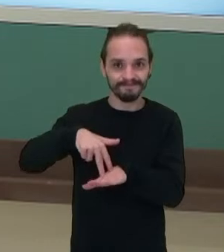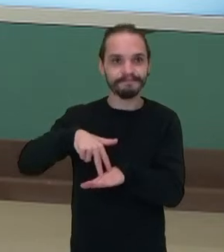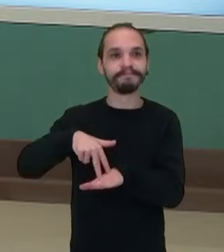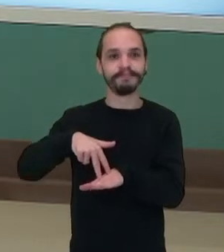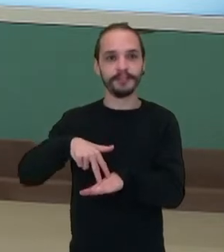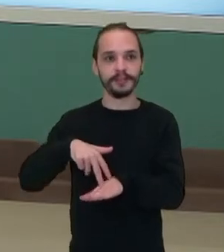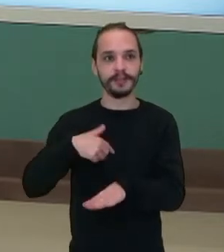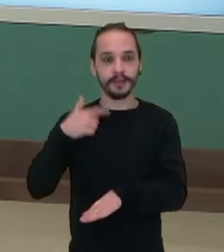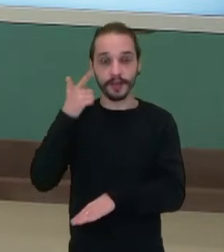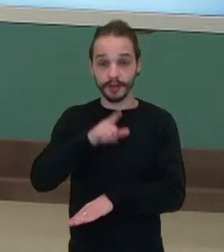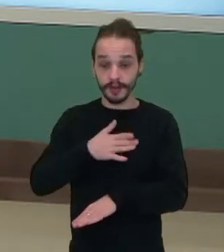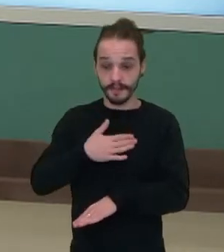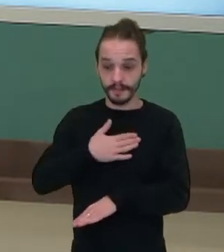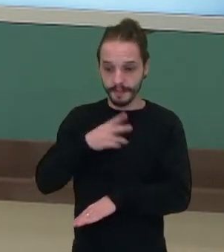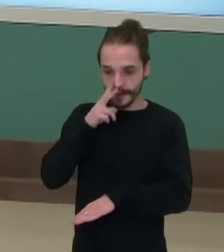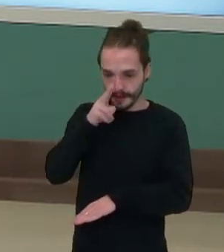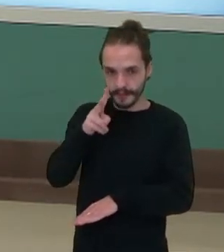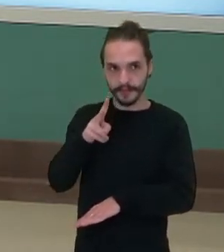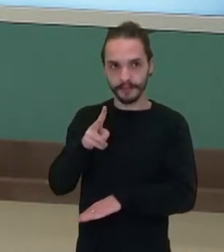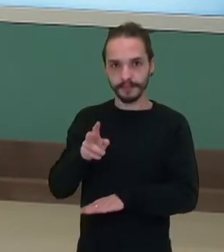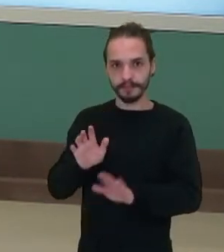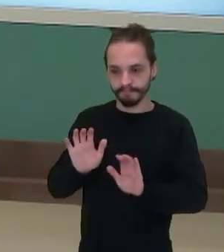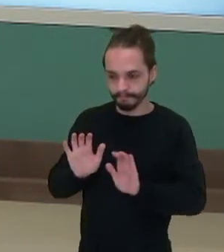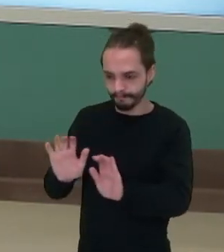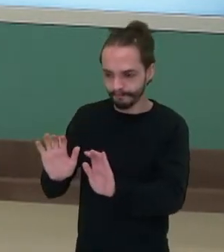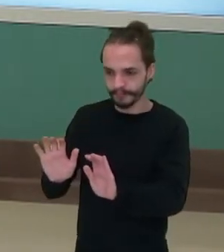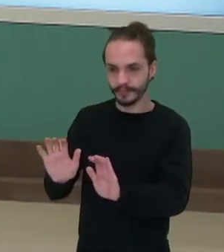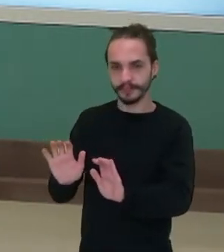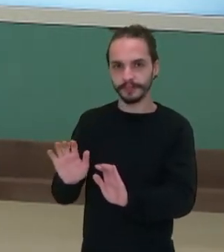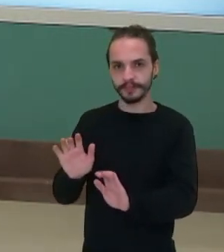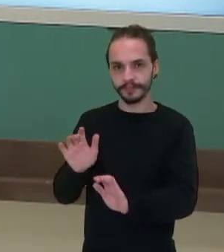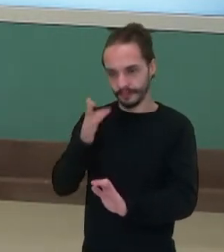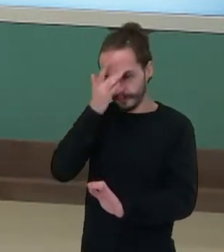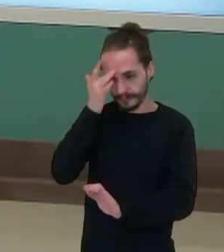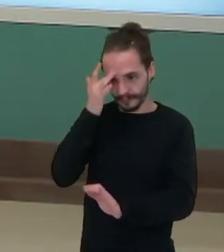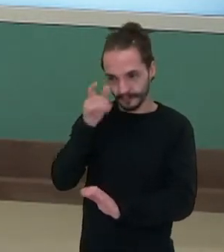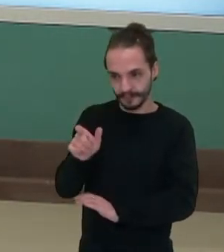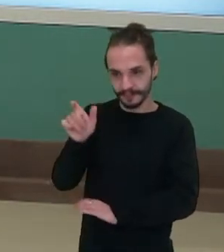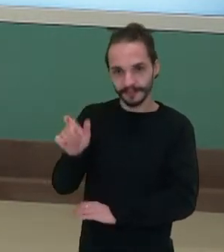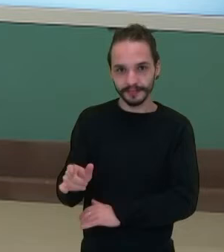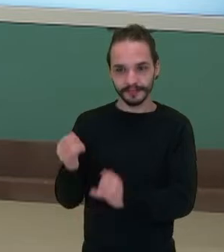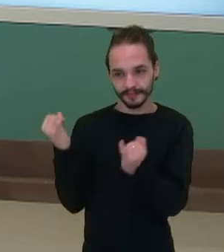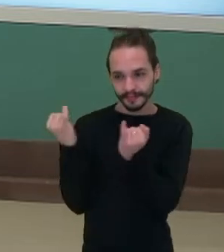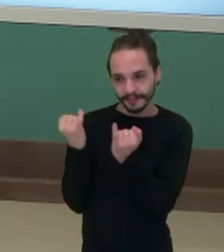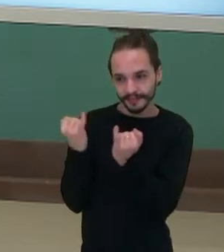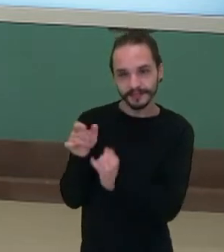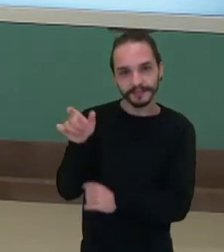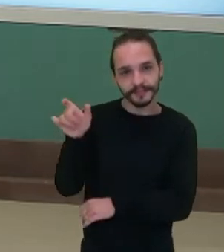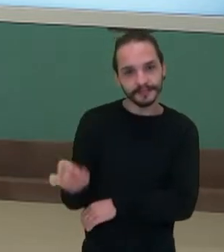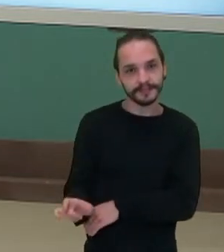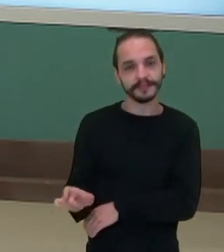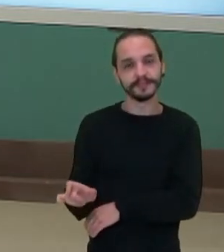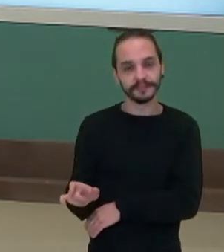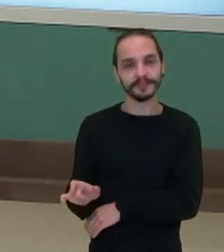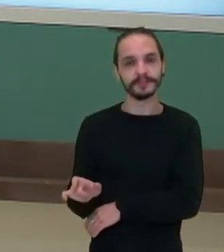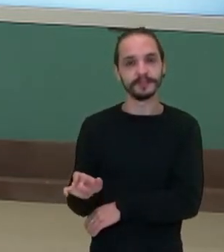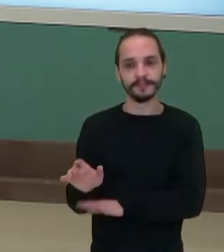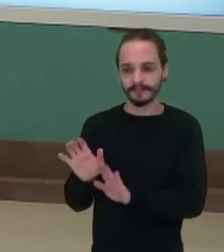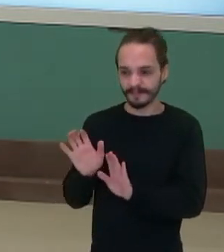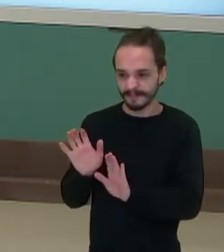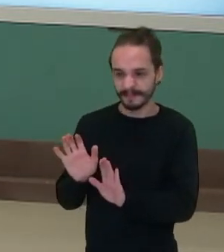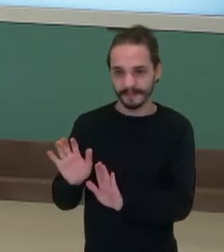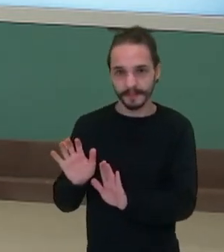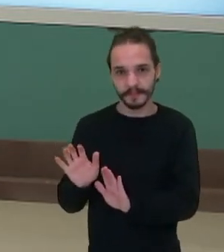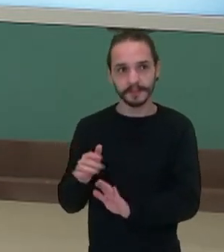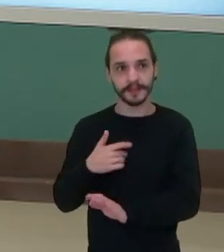possa aplicar a minha força sobre a pobre vítima, nesse caso, né, a magricelinho, que tem uma pesa